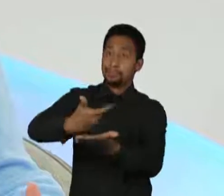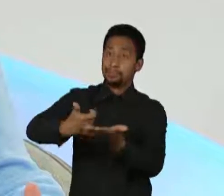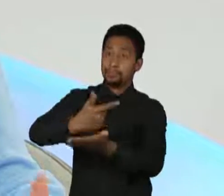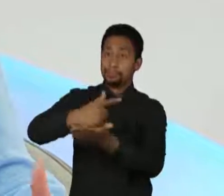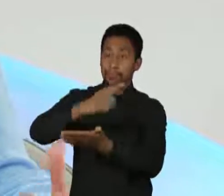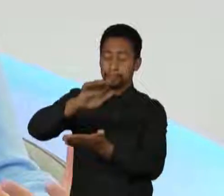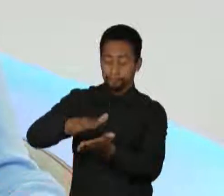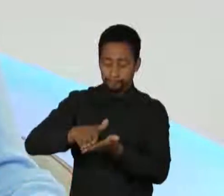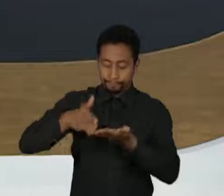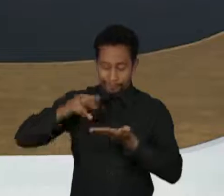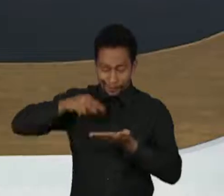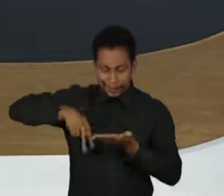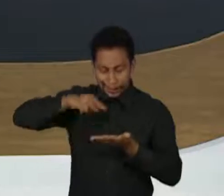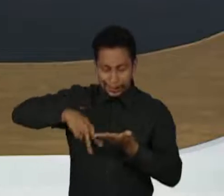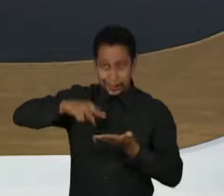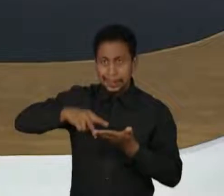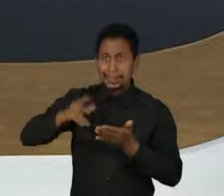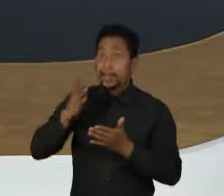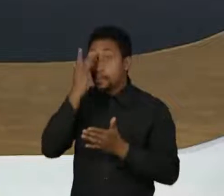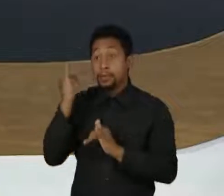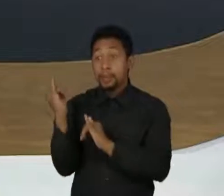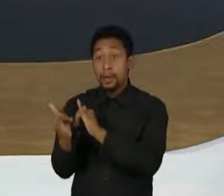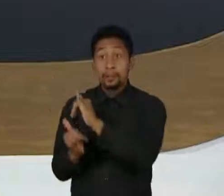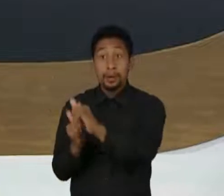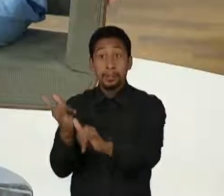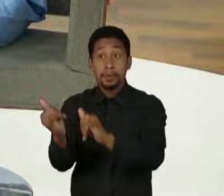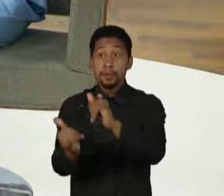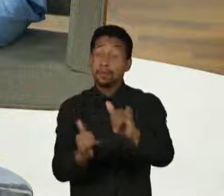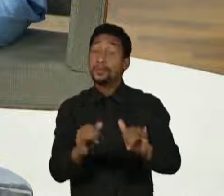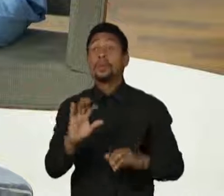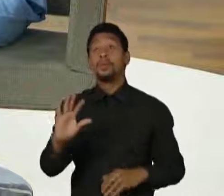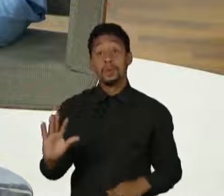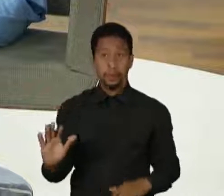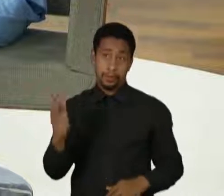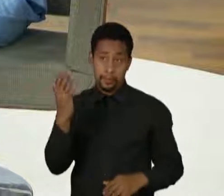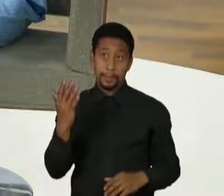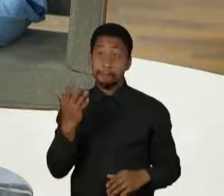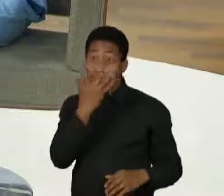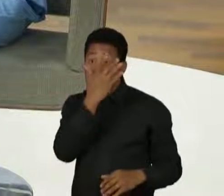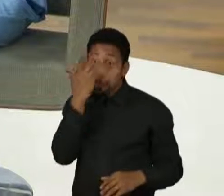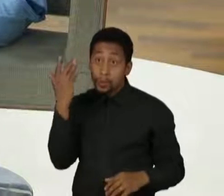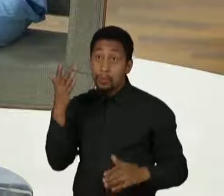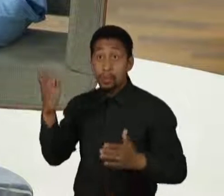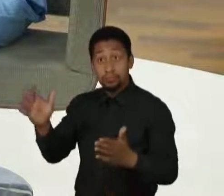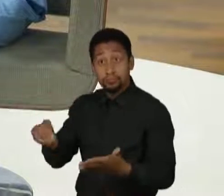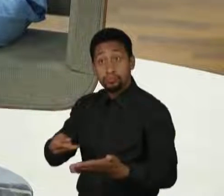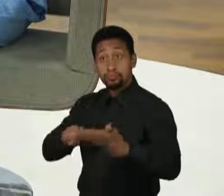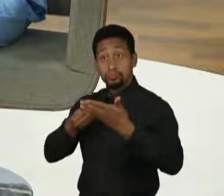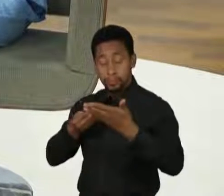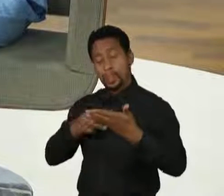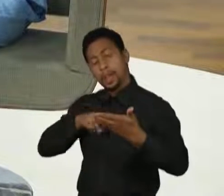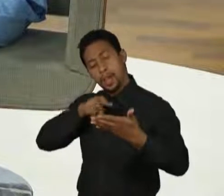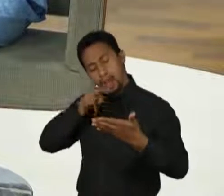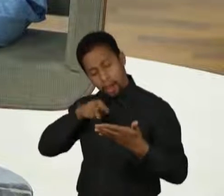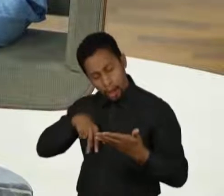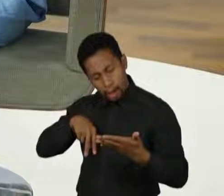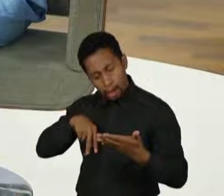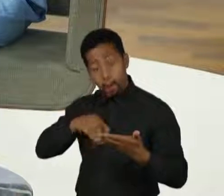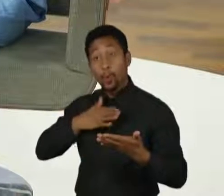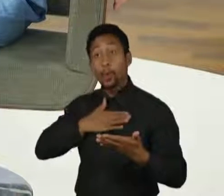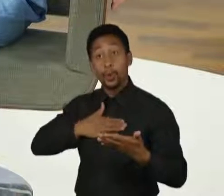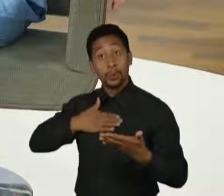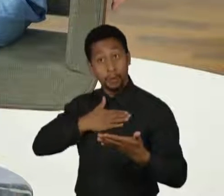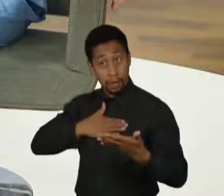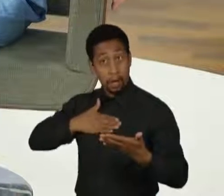você disse né no Boca a Boca de uma pessoa ler e gostar uma coisa que o Alencar que é dono da quixot falava ele falava